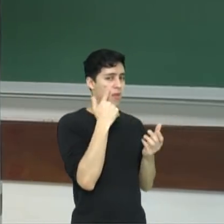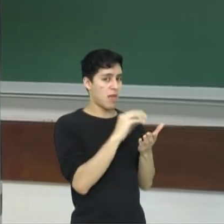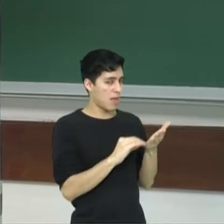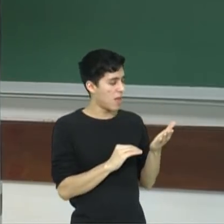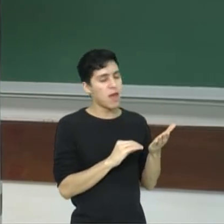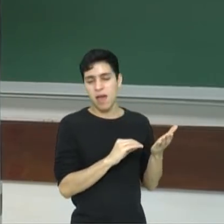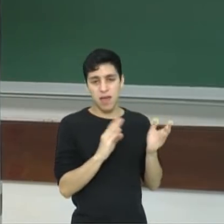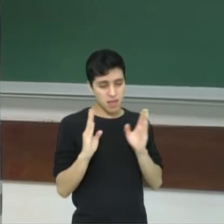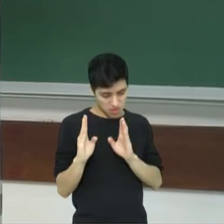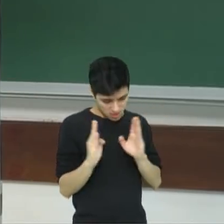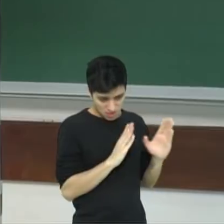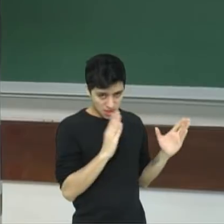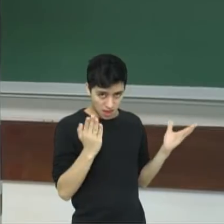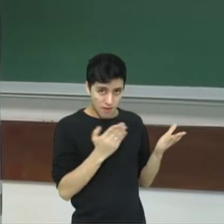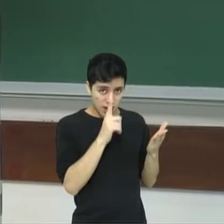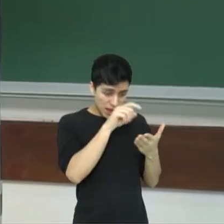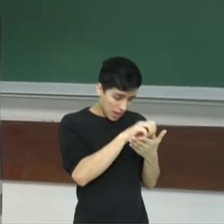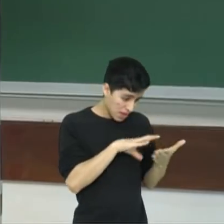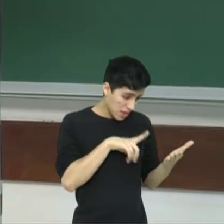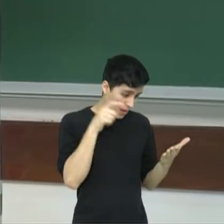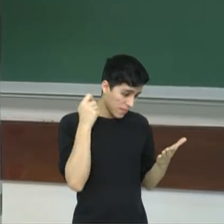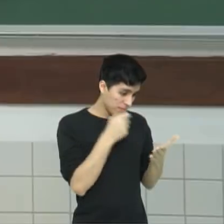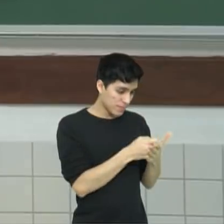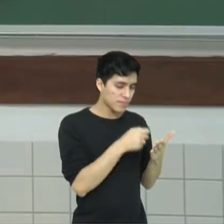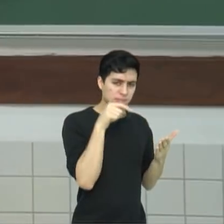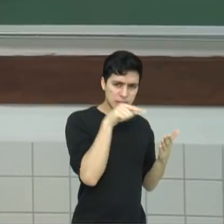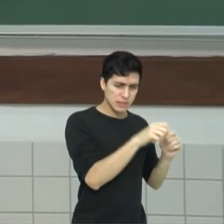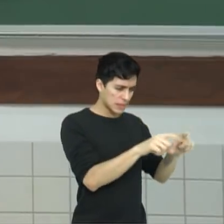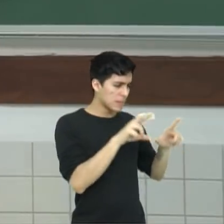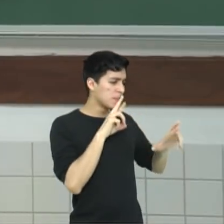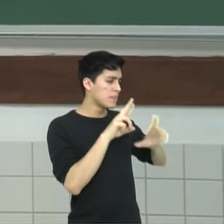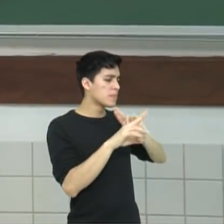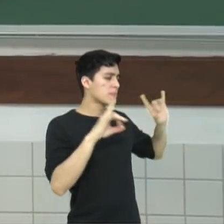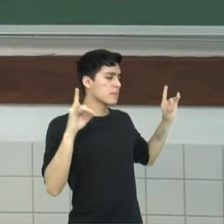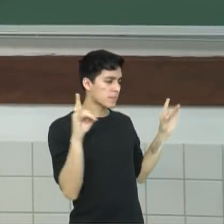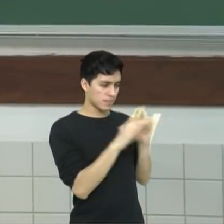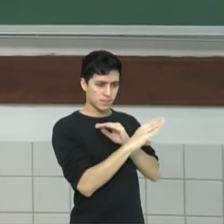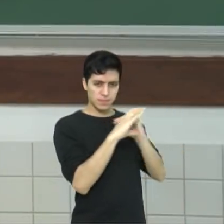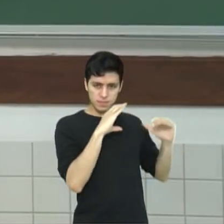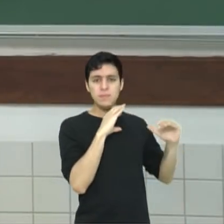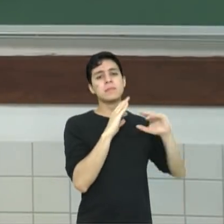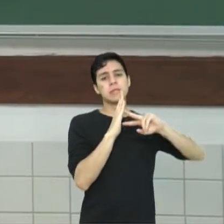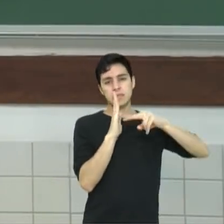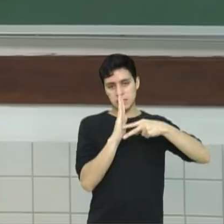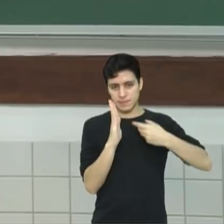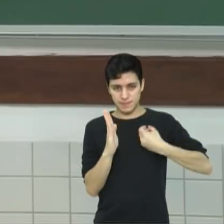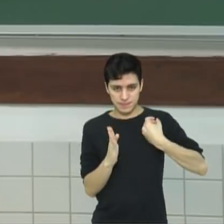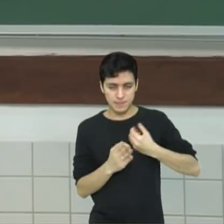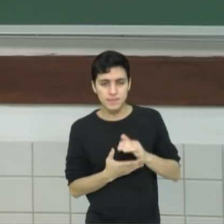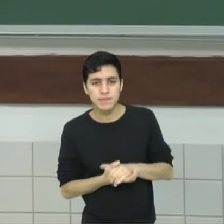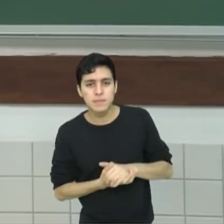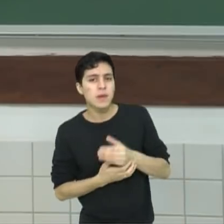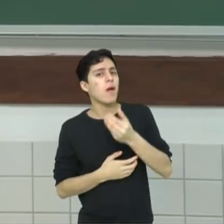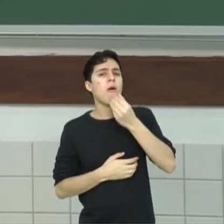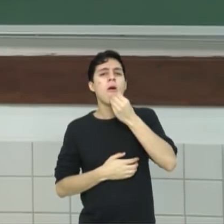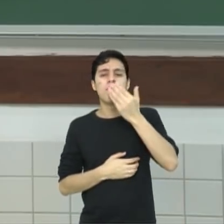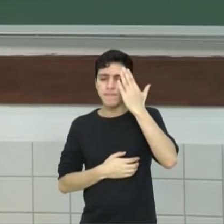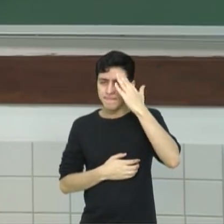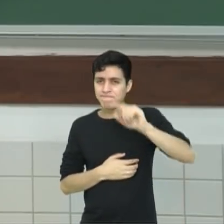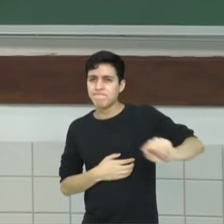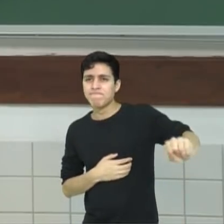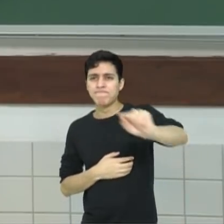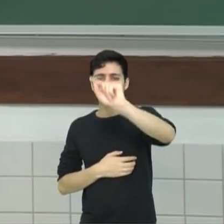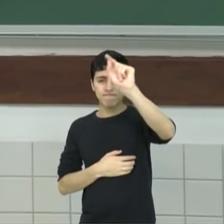atividade obrigatória é quem dá a presença para vocês. Temos, enfim, no Paraná todo, alunos que assistem às aulas pela televisão e